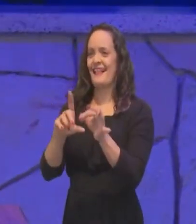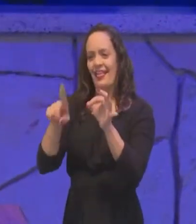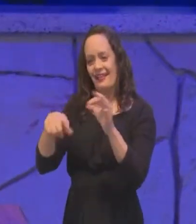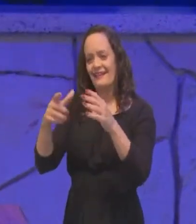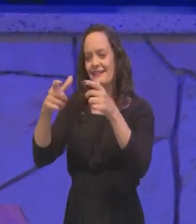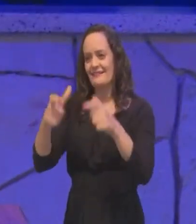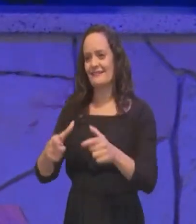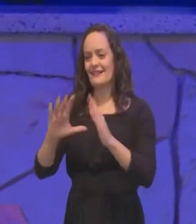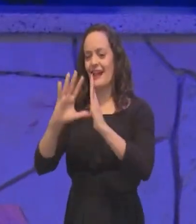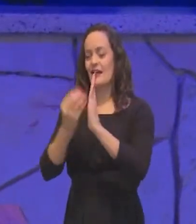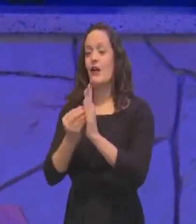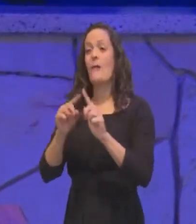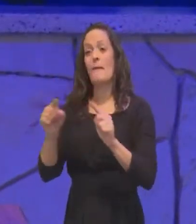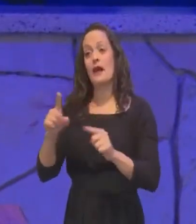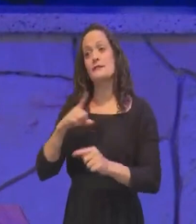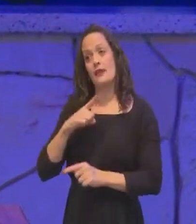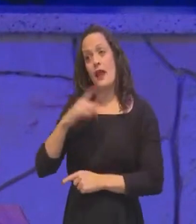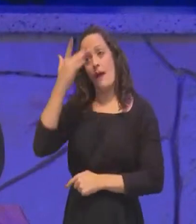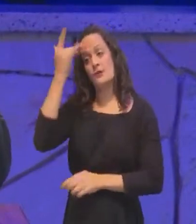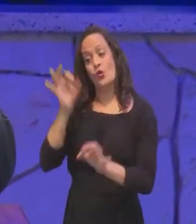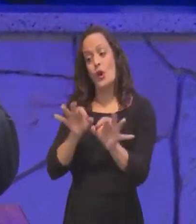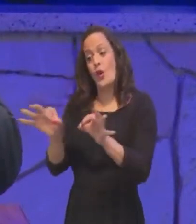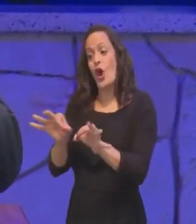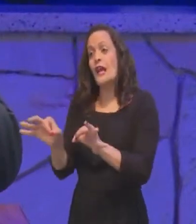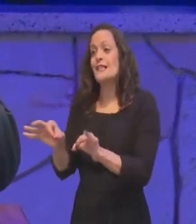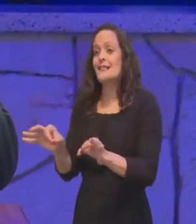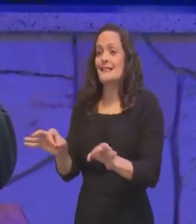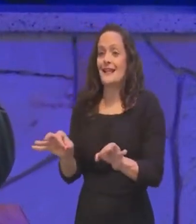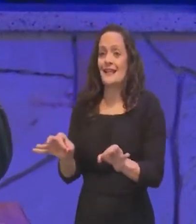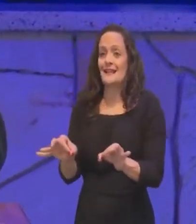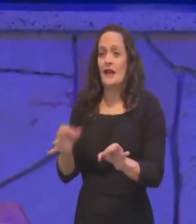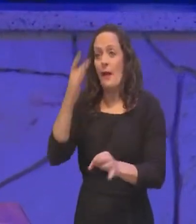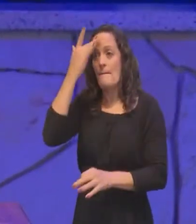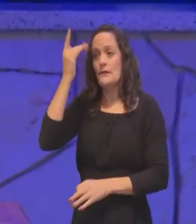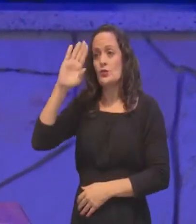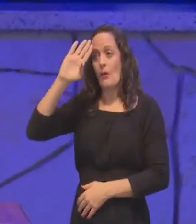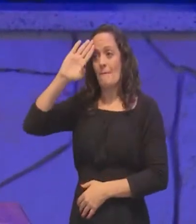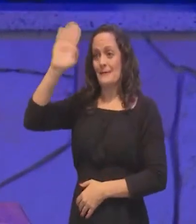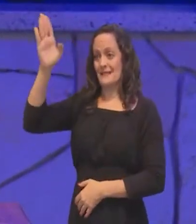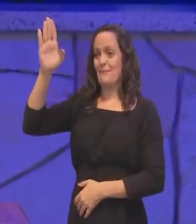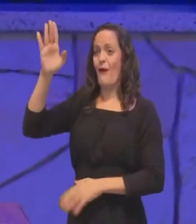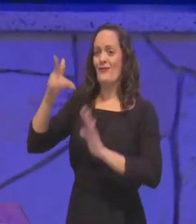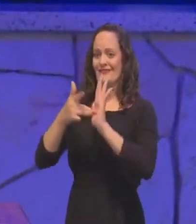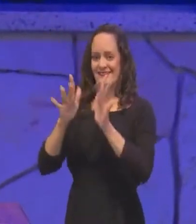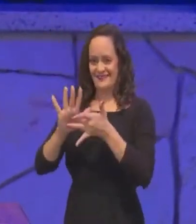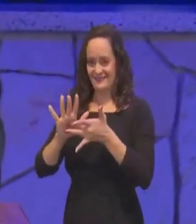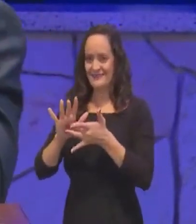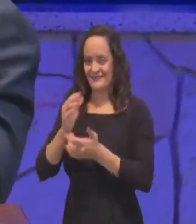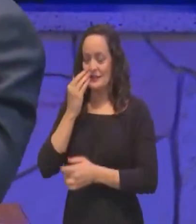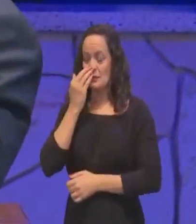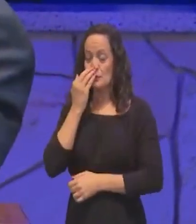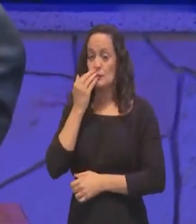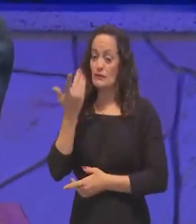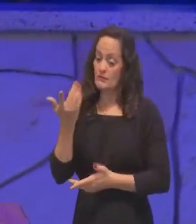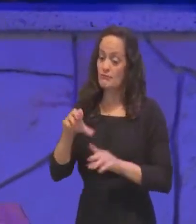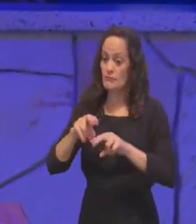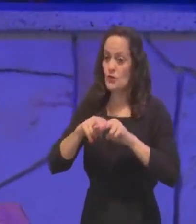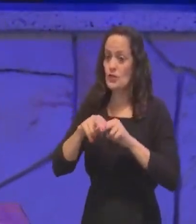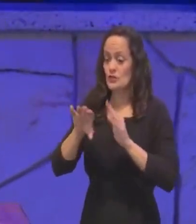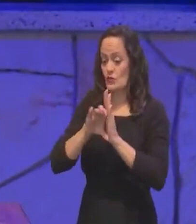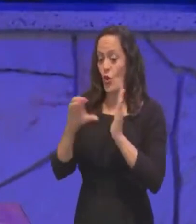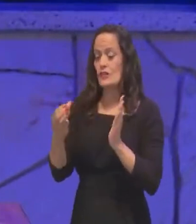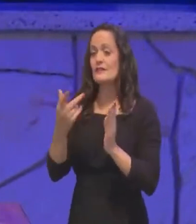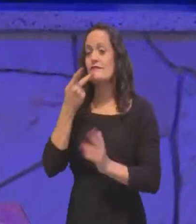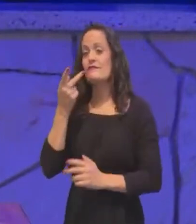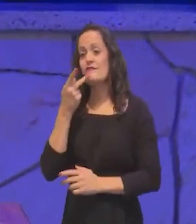Mas tem um organizador, e tem aquele que é o principal, e Colossenses fala sobre isso, para que ele tenha a